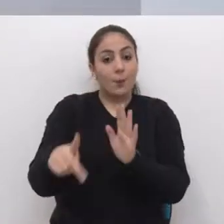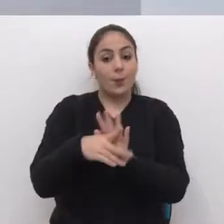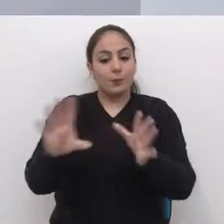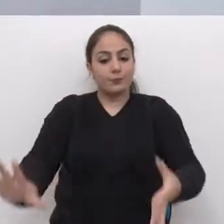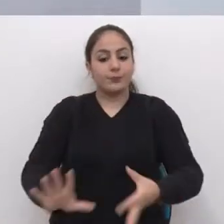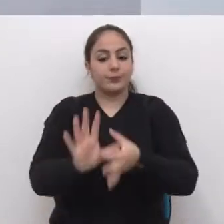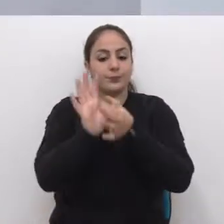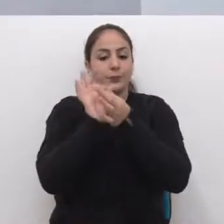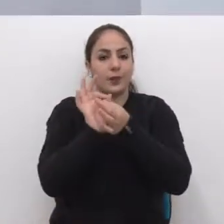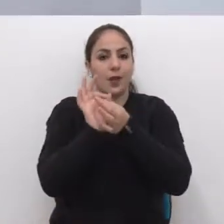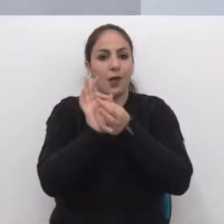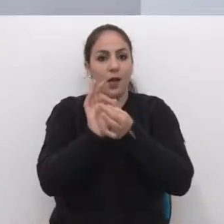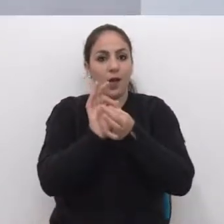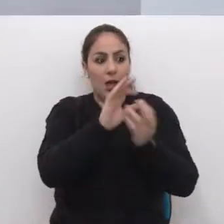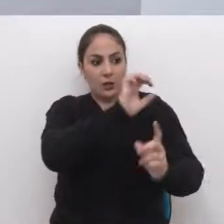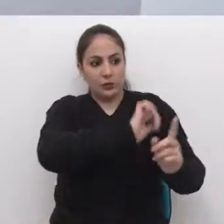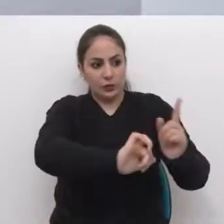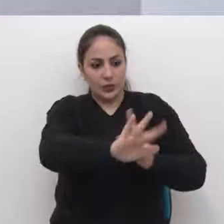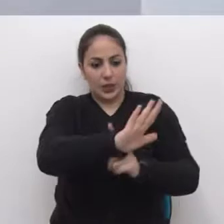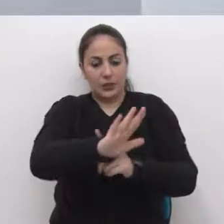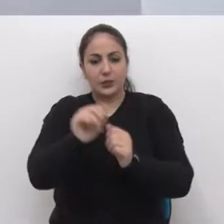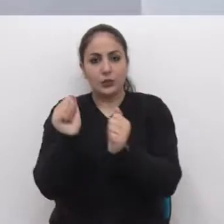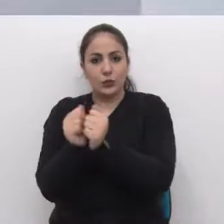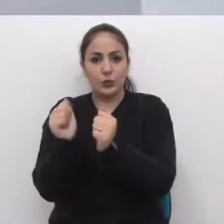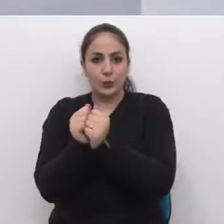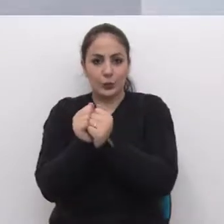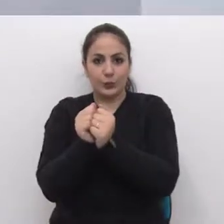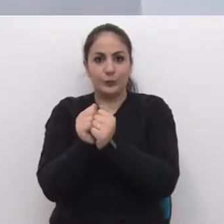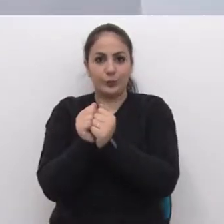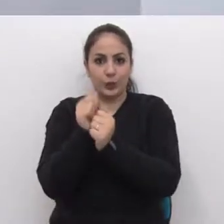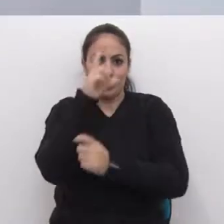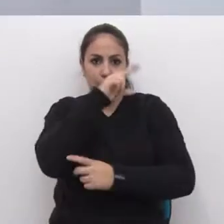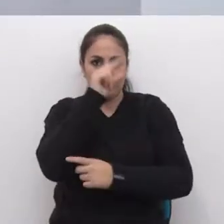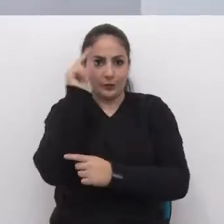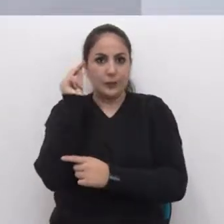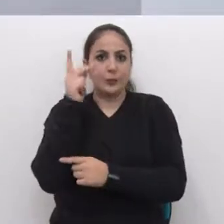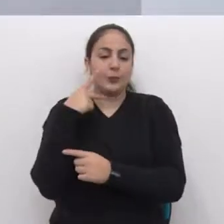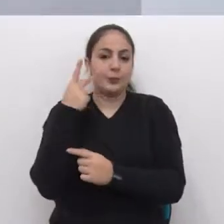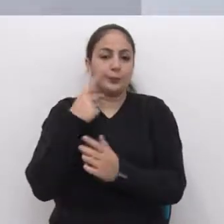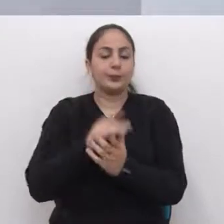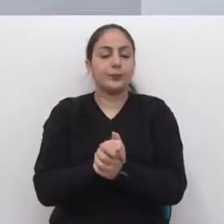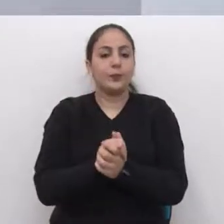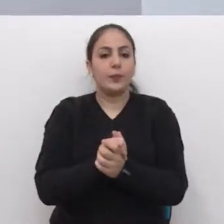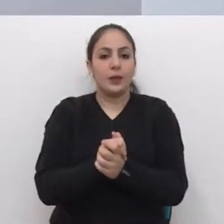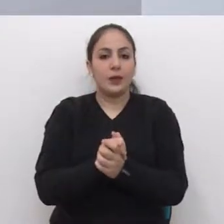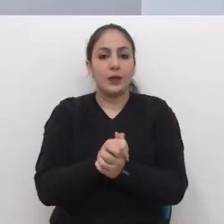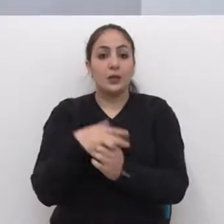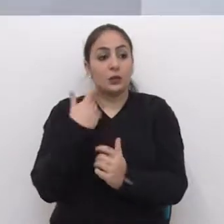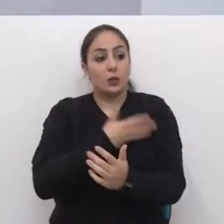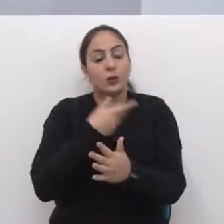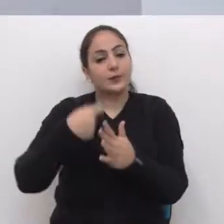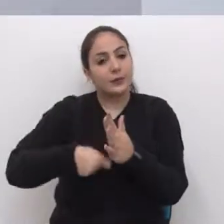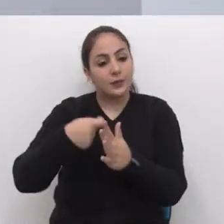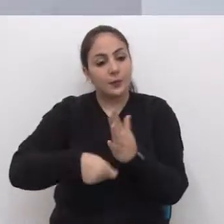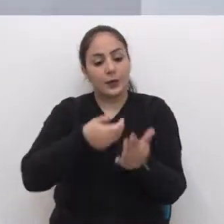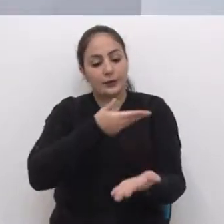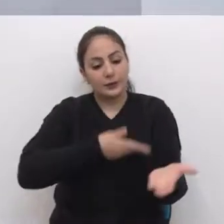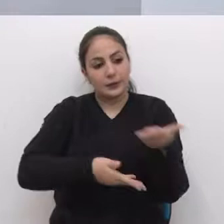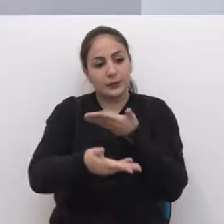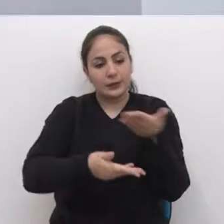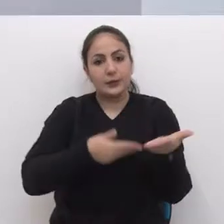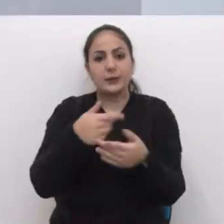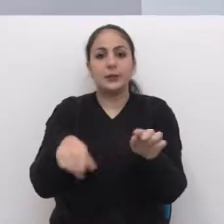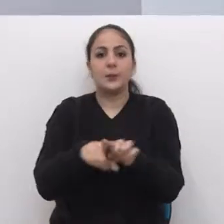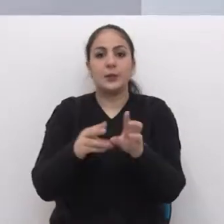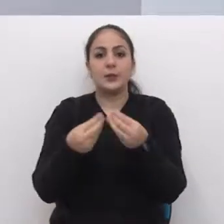nossa sociedade, entre a comunidade e o poder público, né? Na medida do possível das nossas atribuições, a gente tenta atender isso